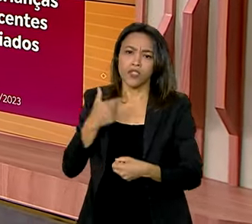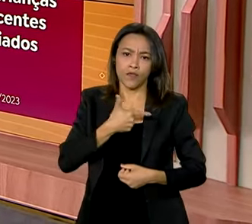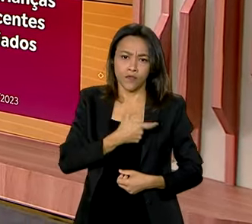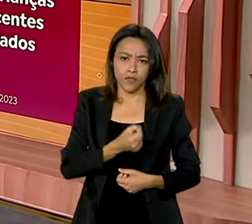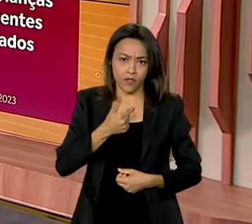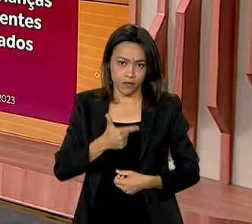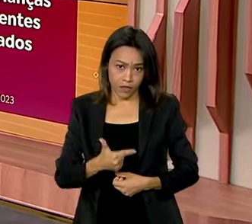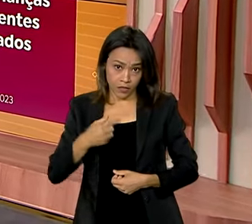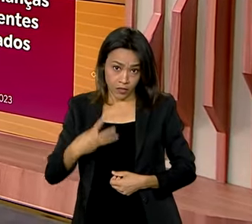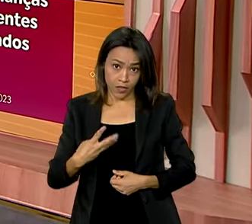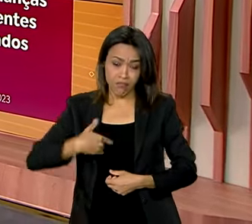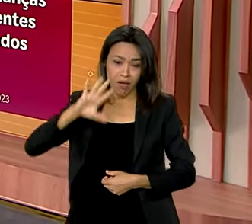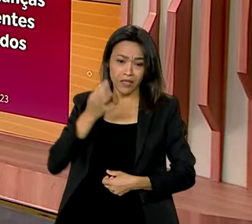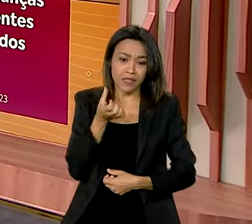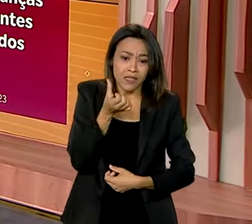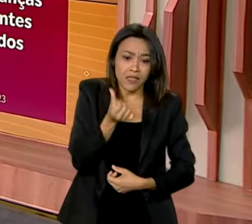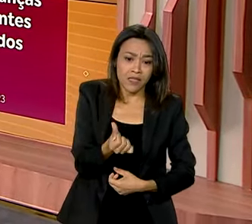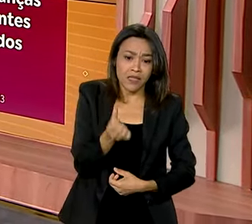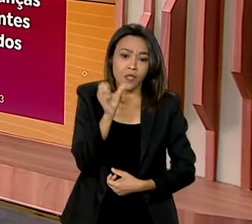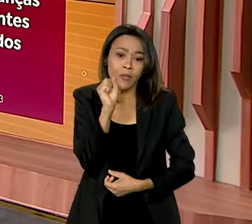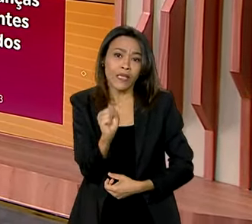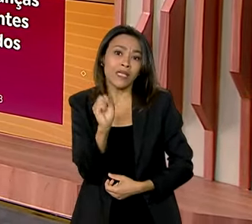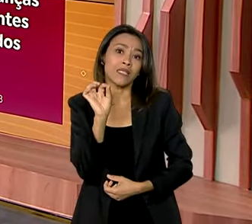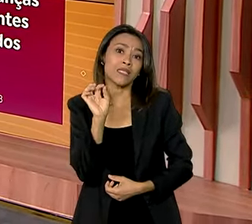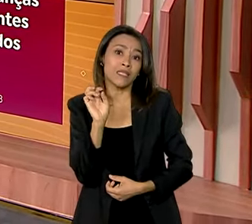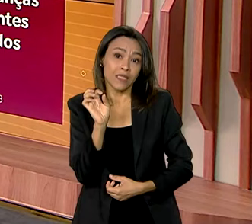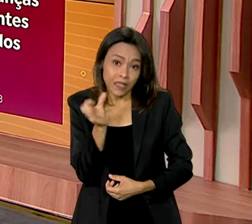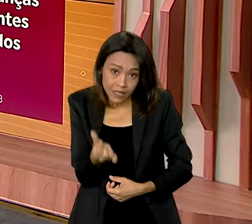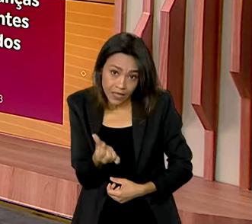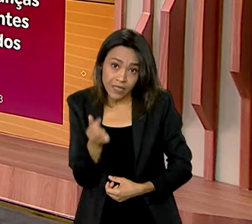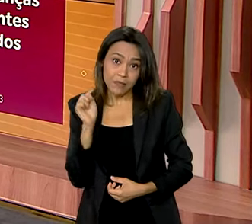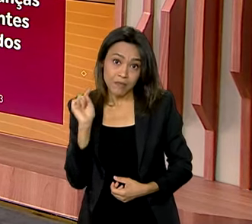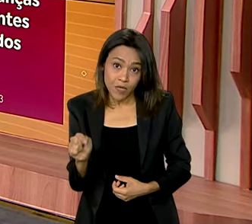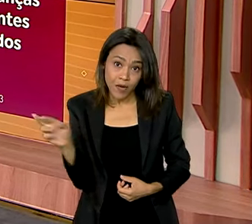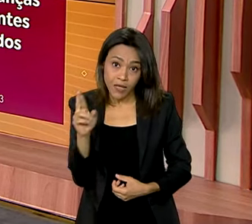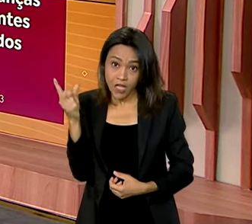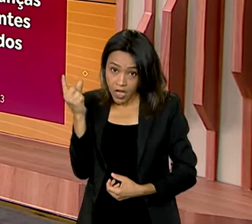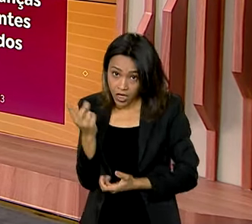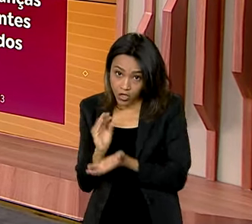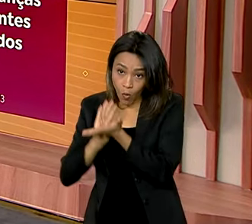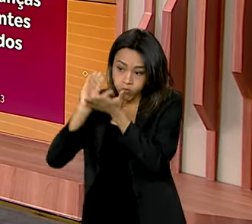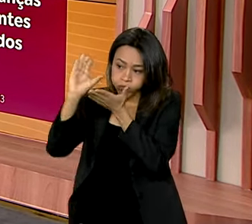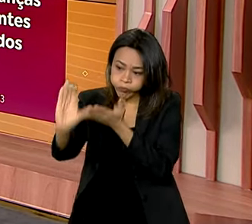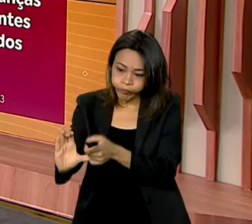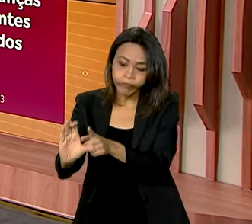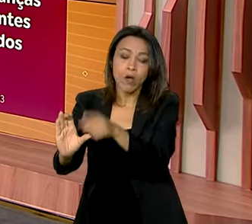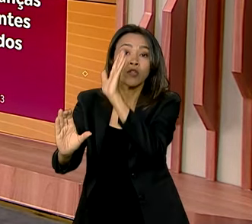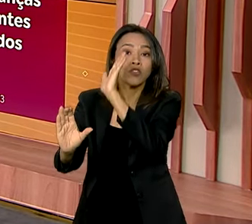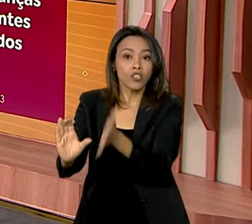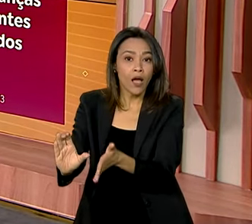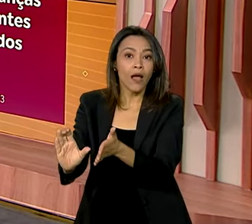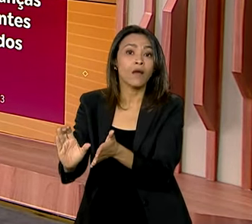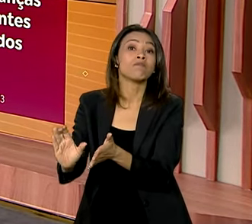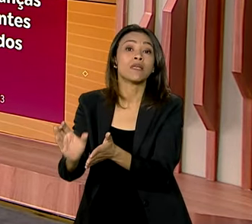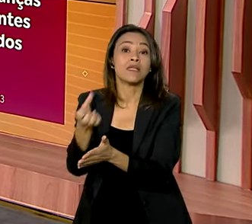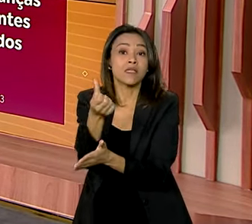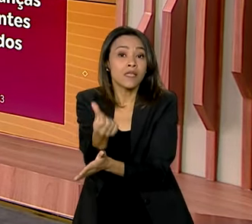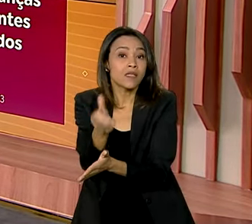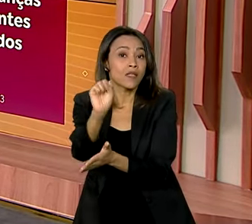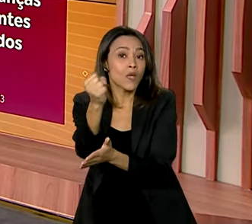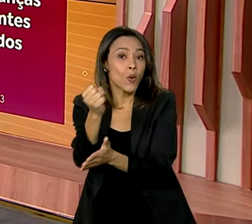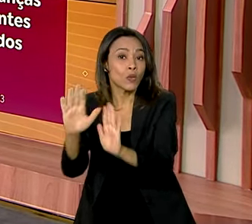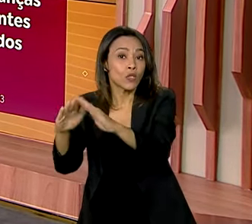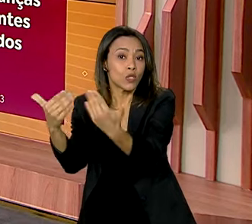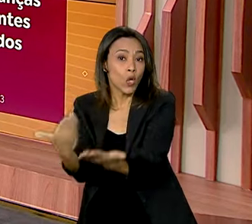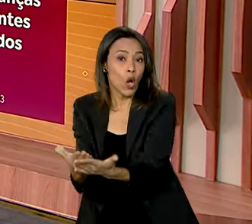2023, mais de R$ 686 mil. Esses recursos foram repassados para 68